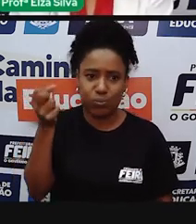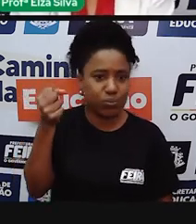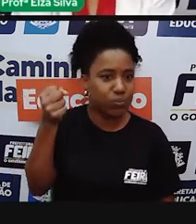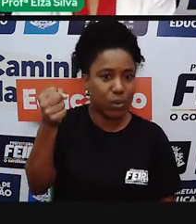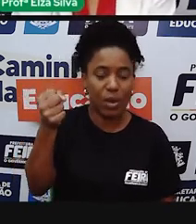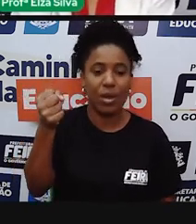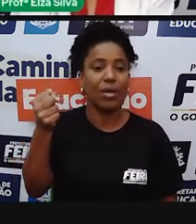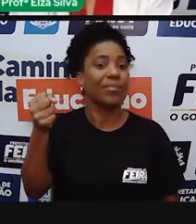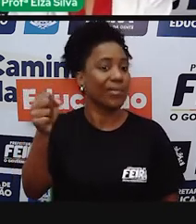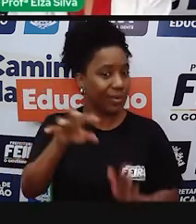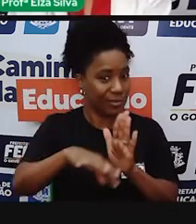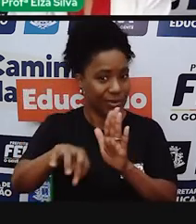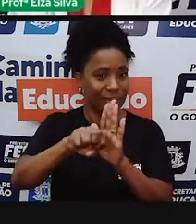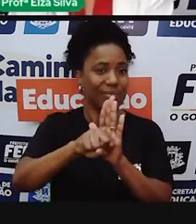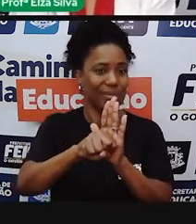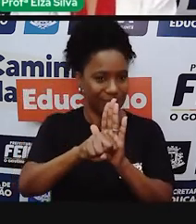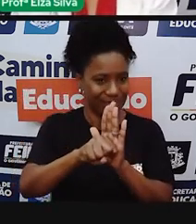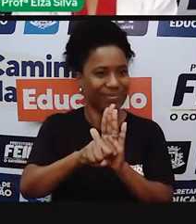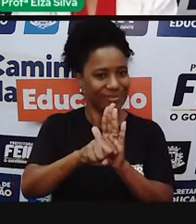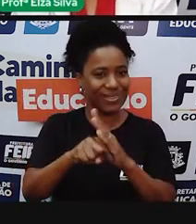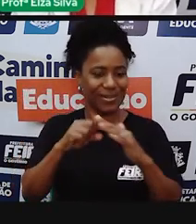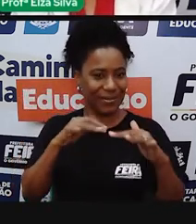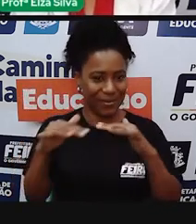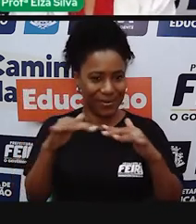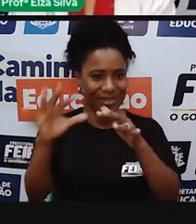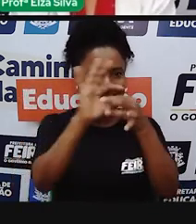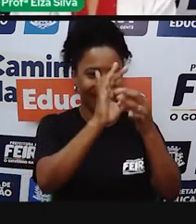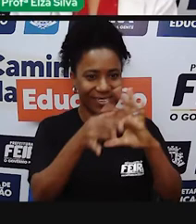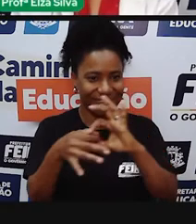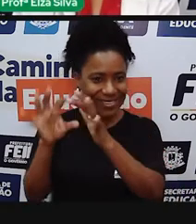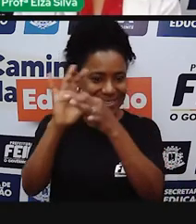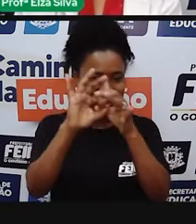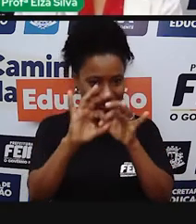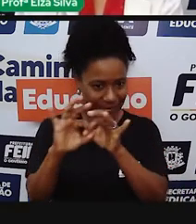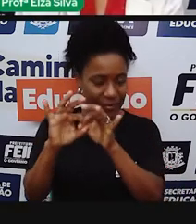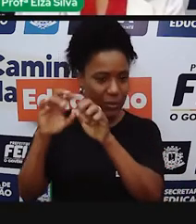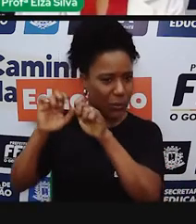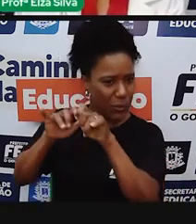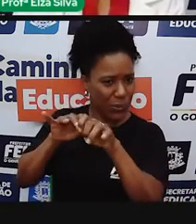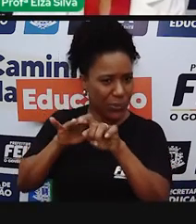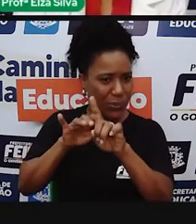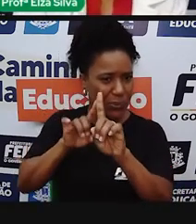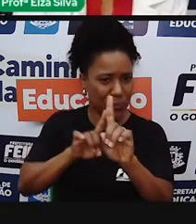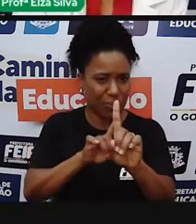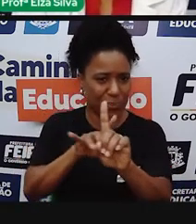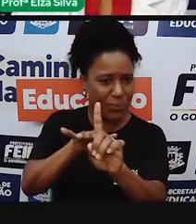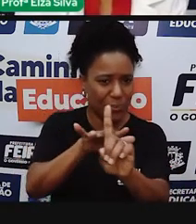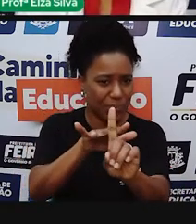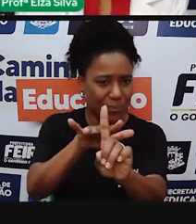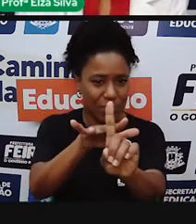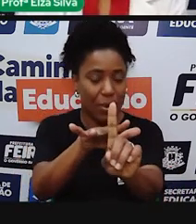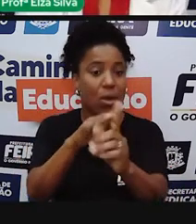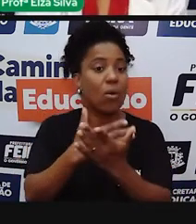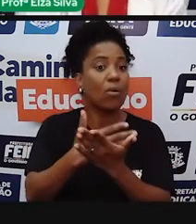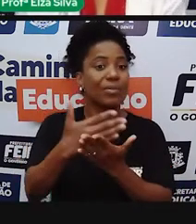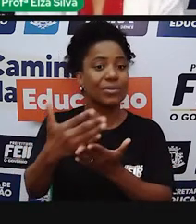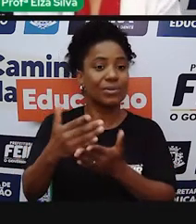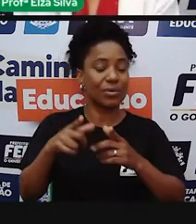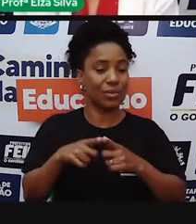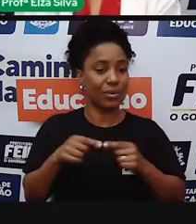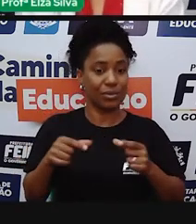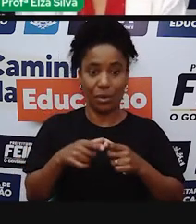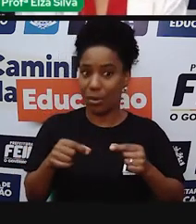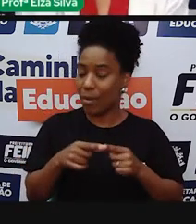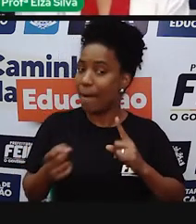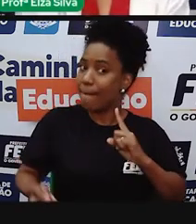no movimento olímpico. Neste ano, o revezamento da tocha começou em Tóquio. É claro que